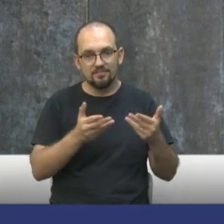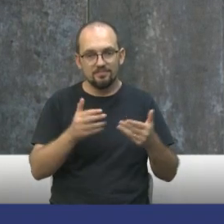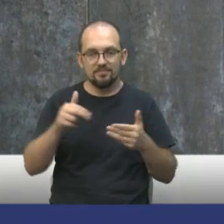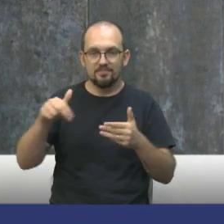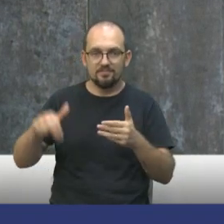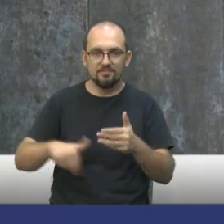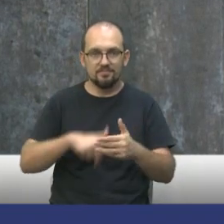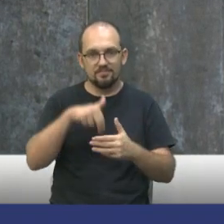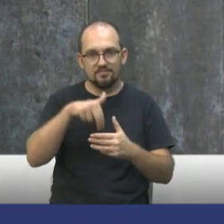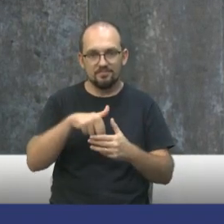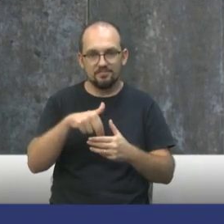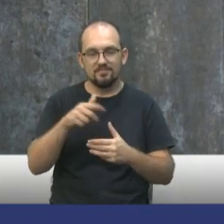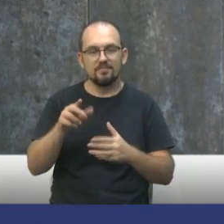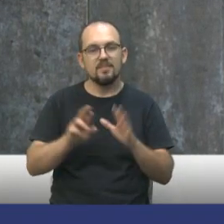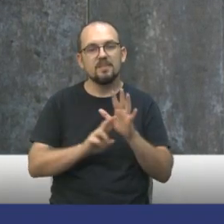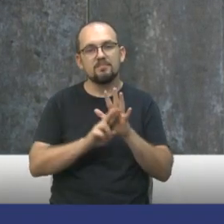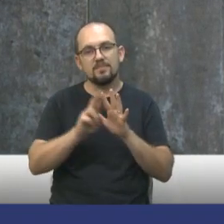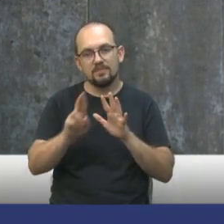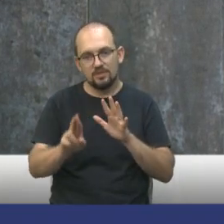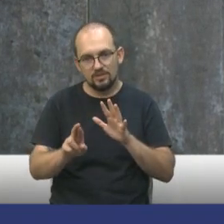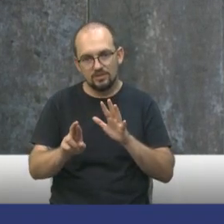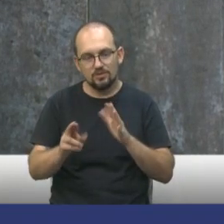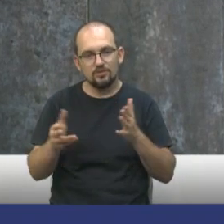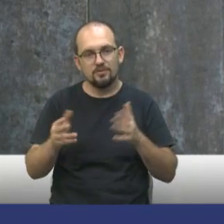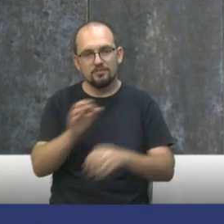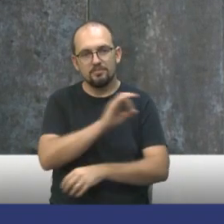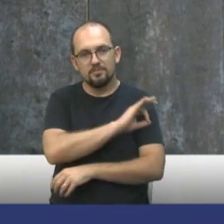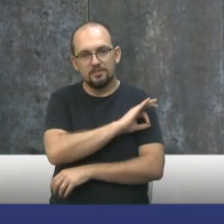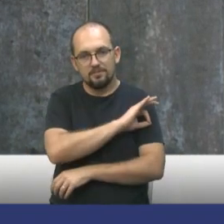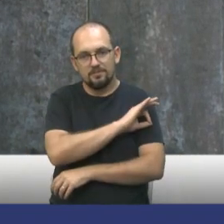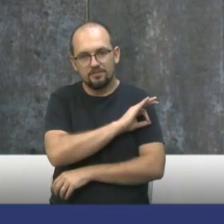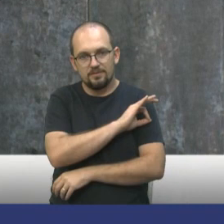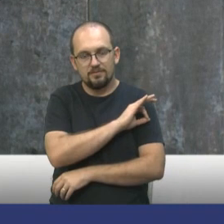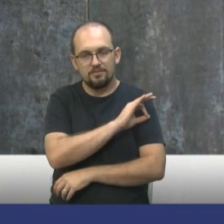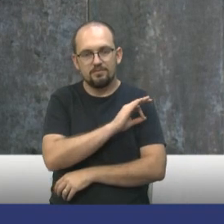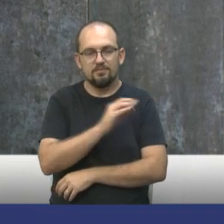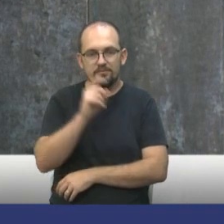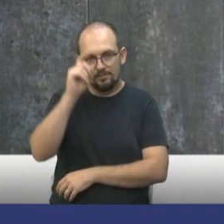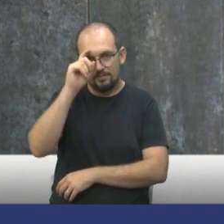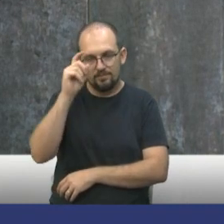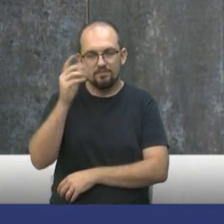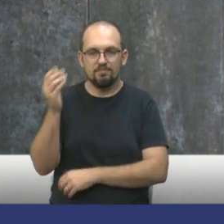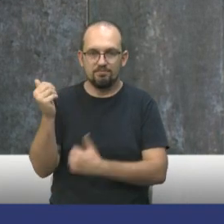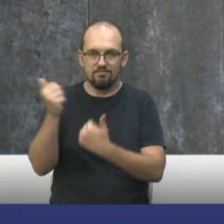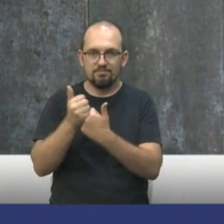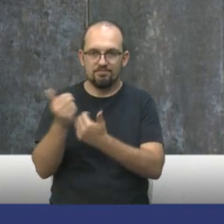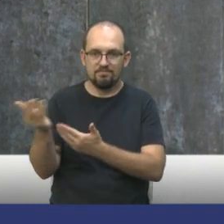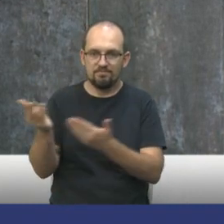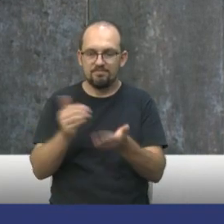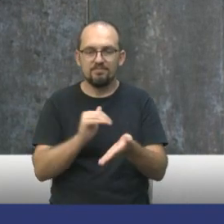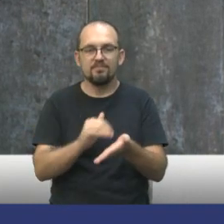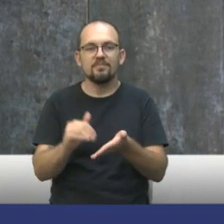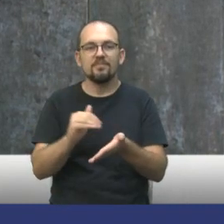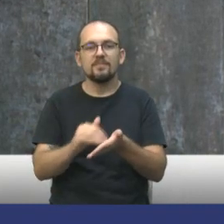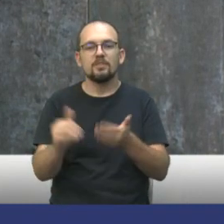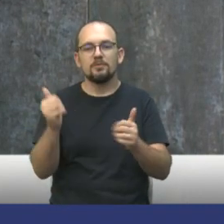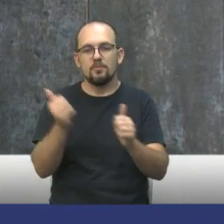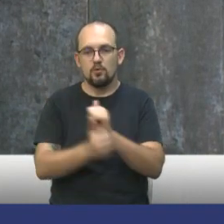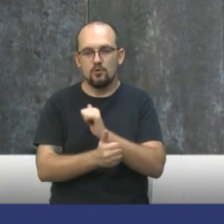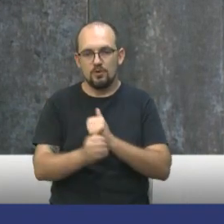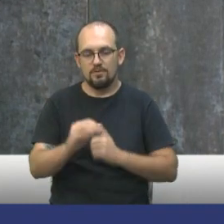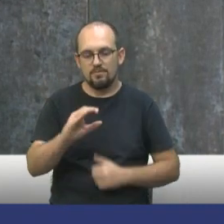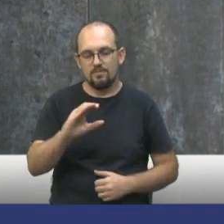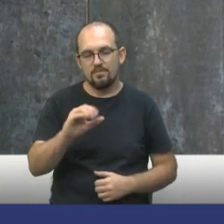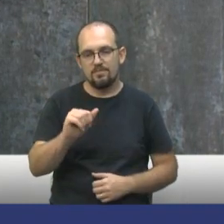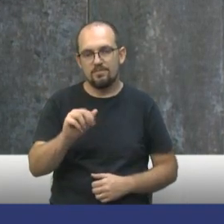com a palavra, representando neste ato o prefeito do município de Jaú, senhor Ivan Cassaro, o secretário municipal de esportes, senhor Carlos